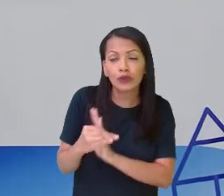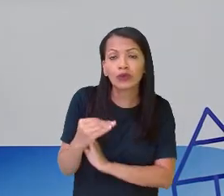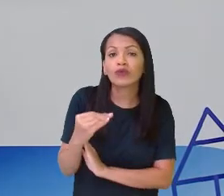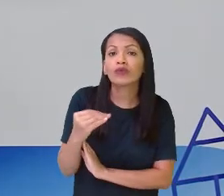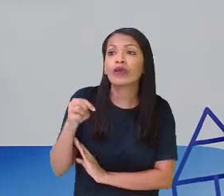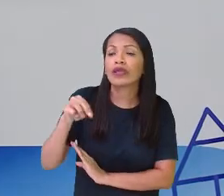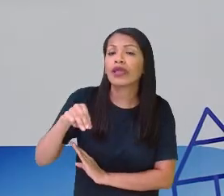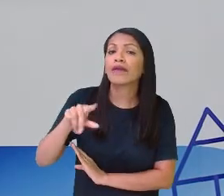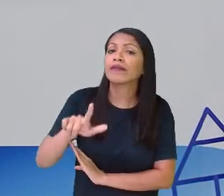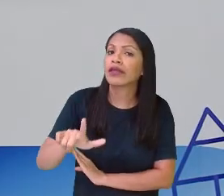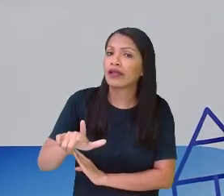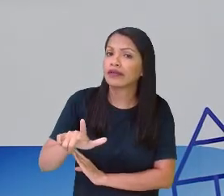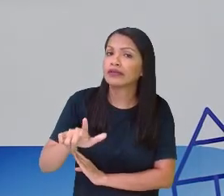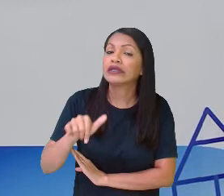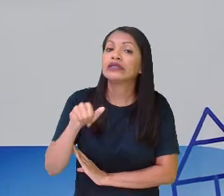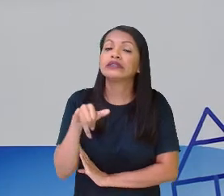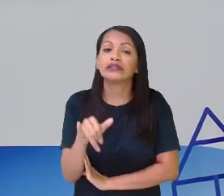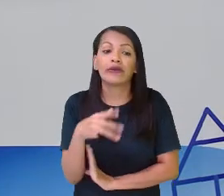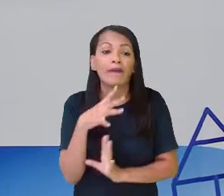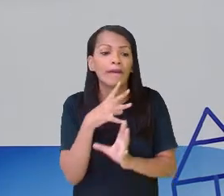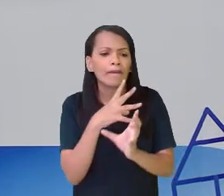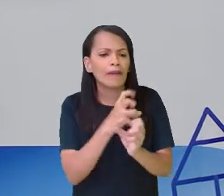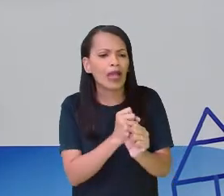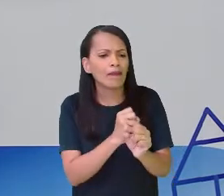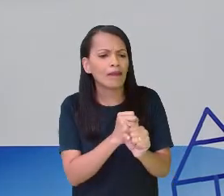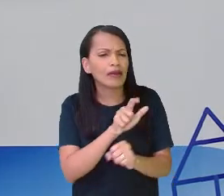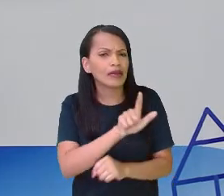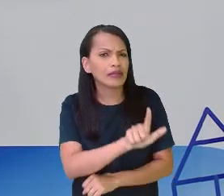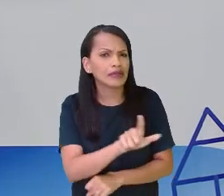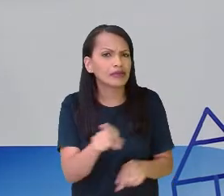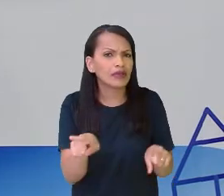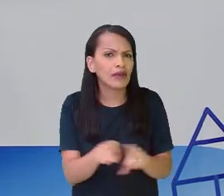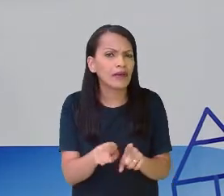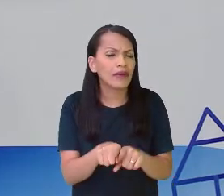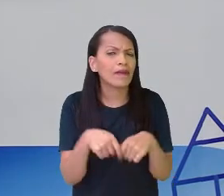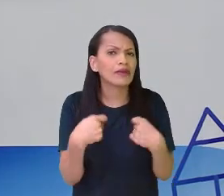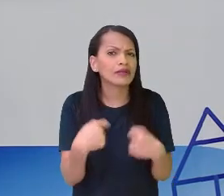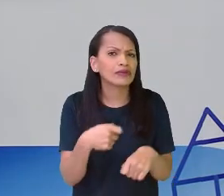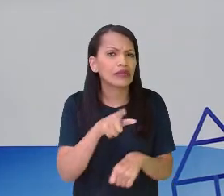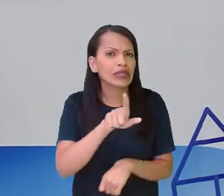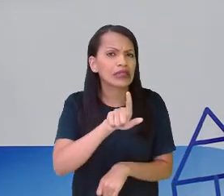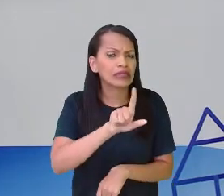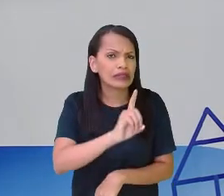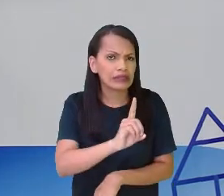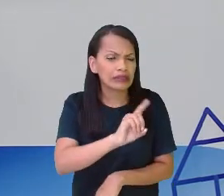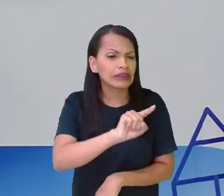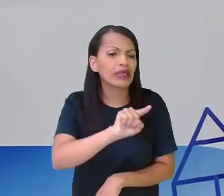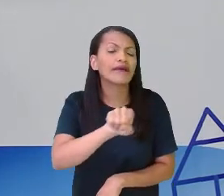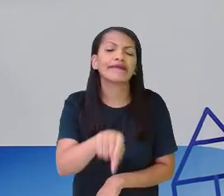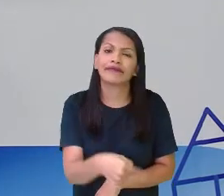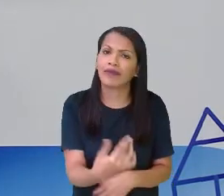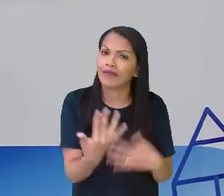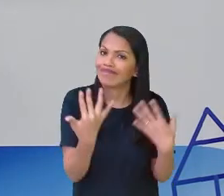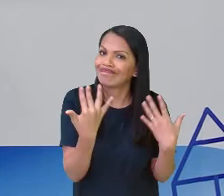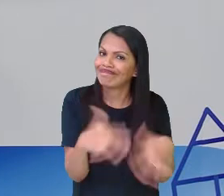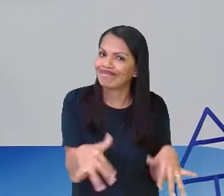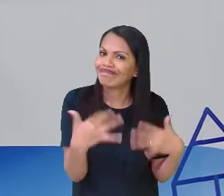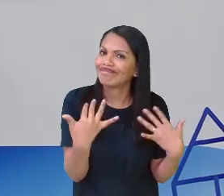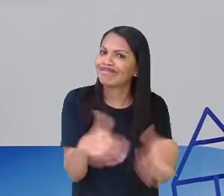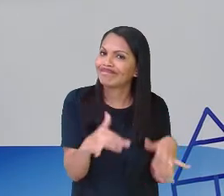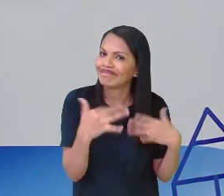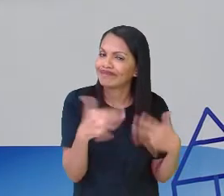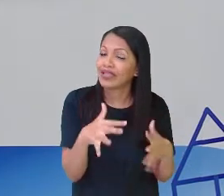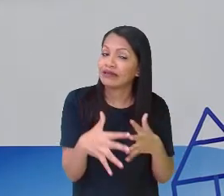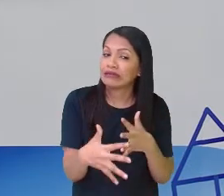medir todas as unidades em litro também, eu precisaria de decimais. Aí, com decimais, ficaria um pouco